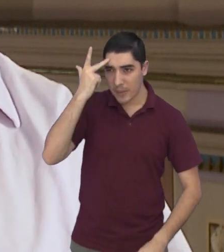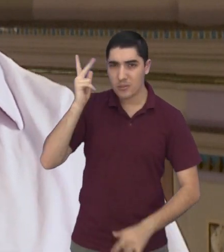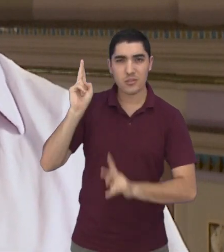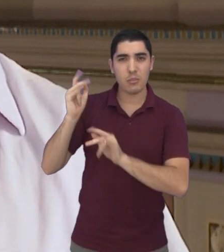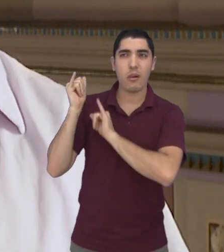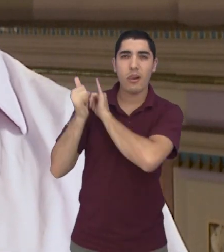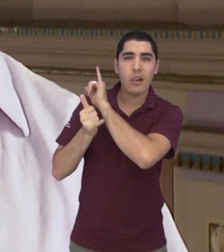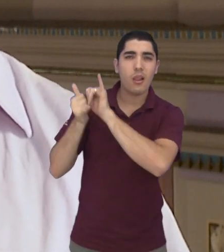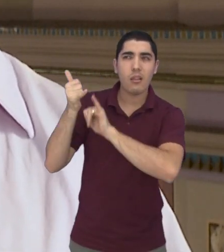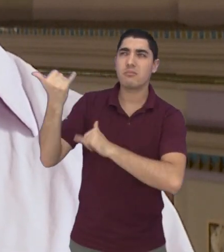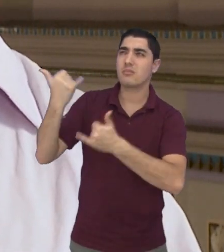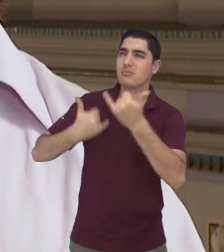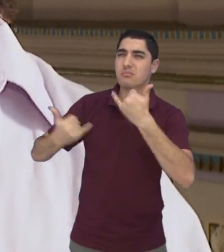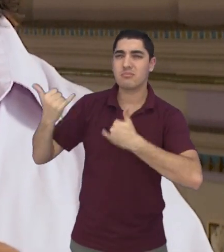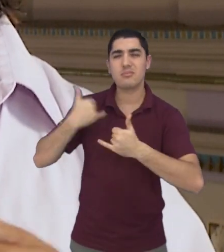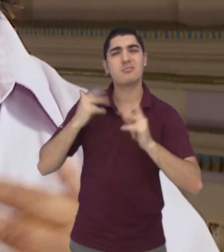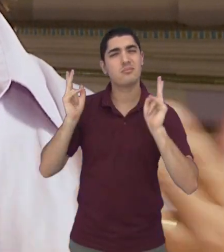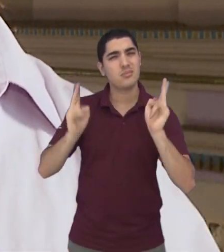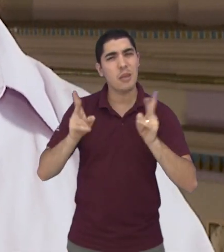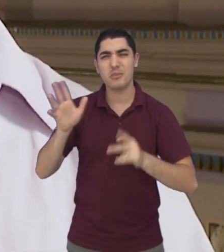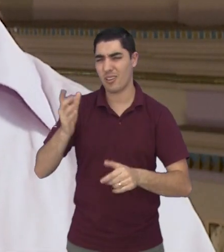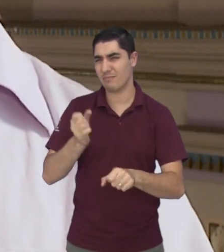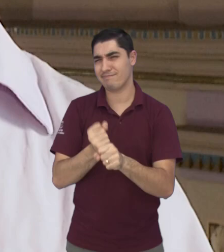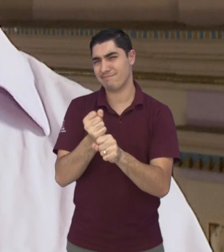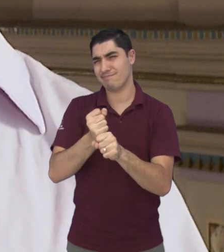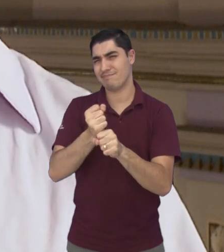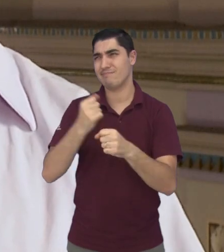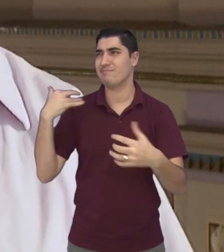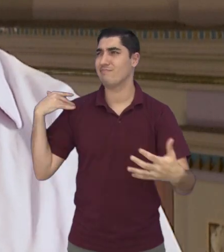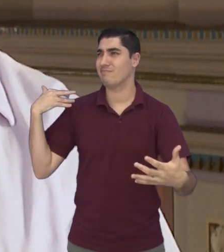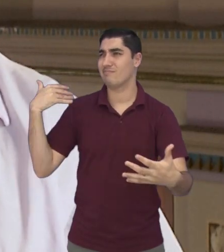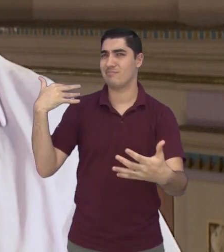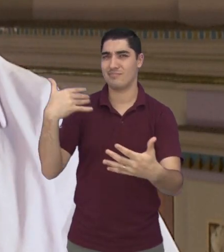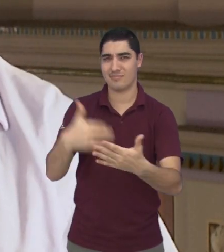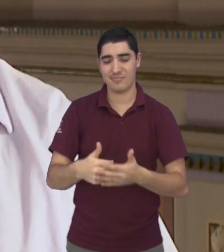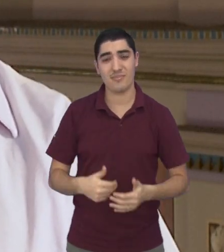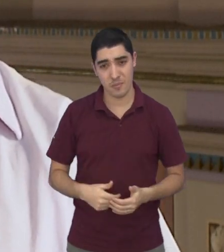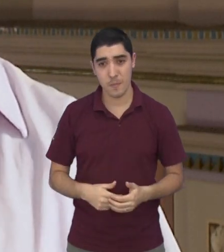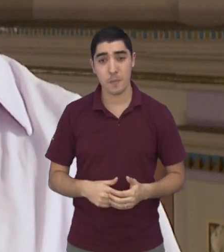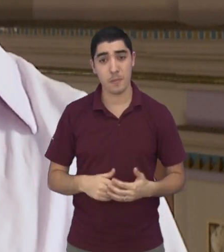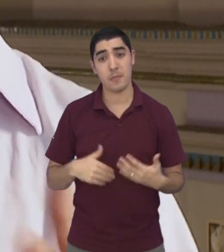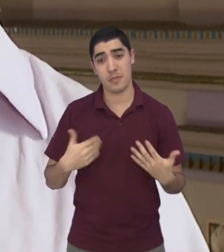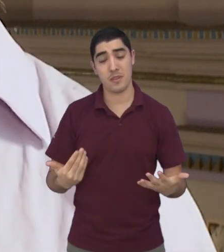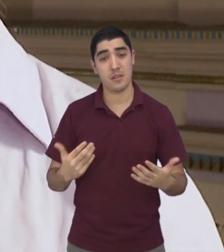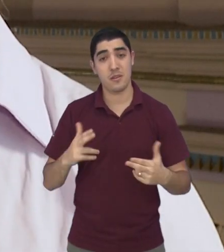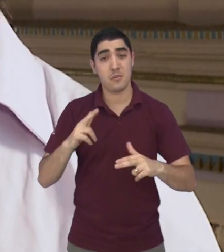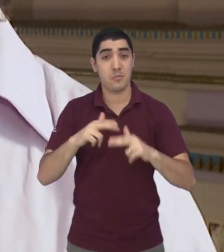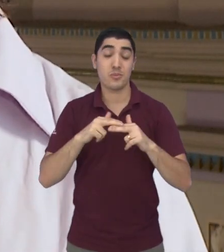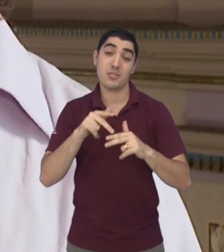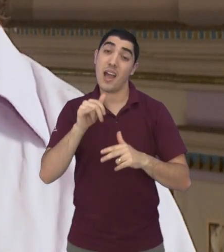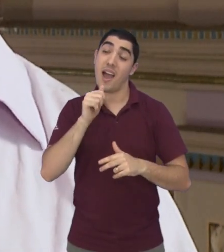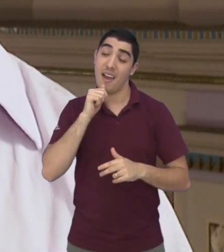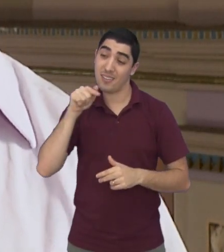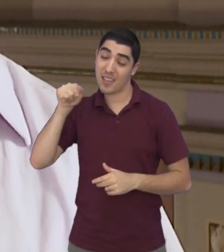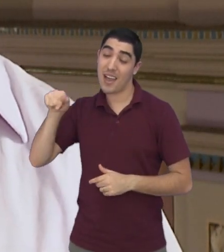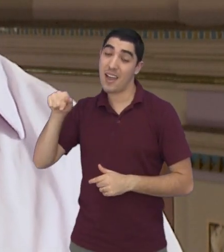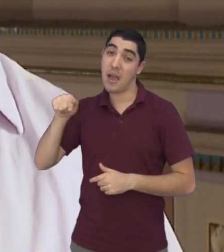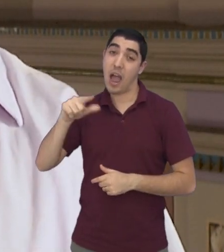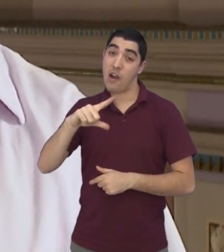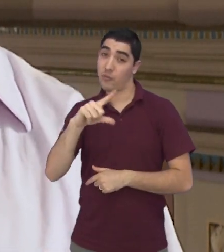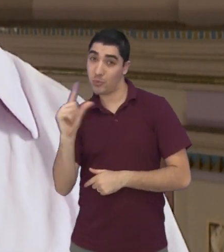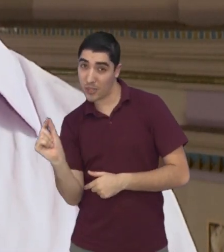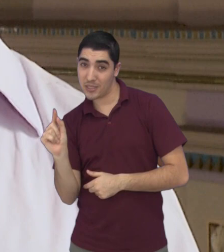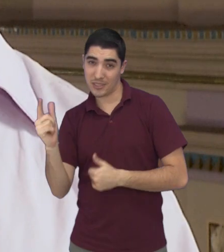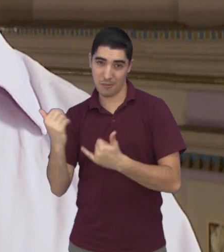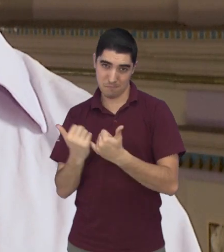há muito tempo. Então, aí seria o caso do Departamento do Patrimônio Histórico investigar. E